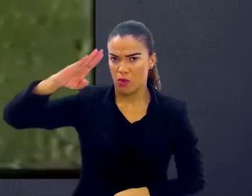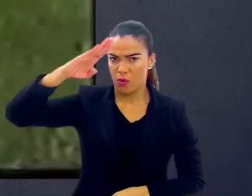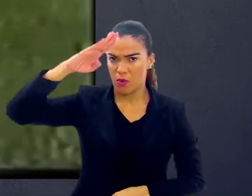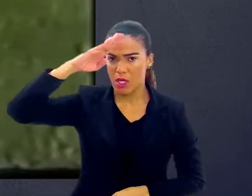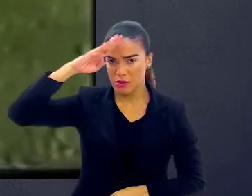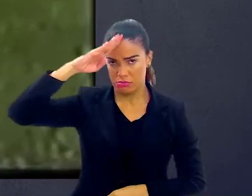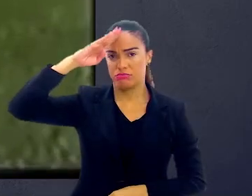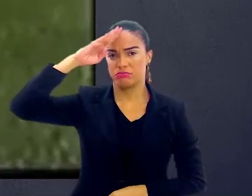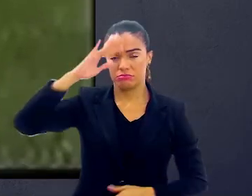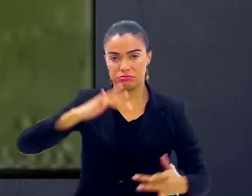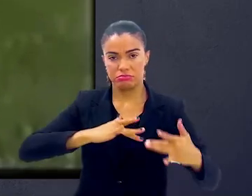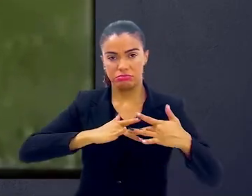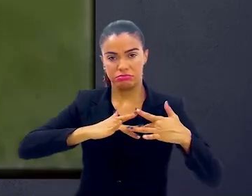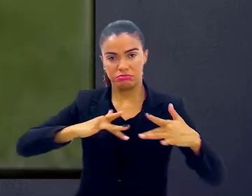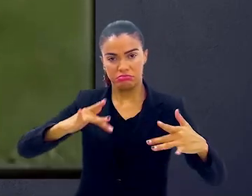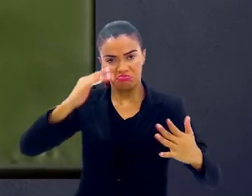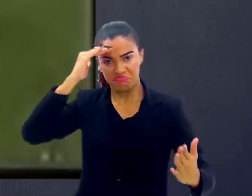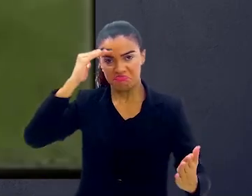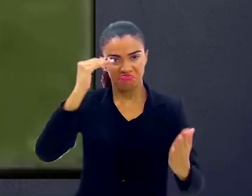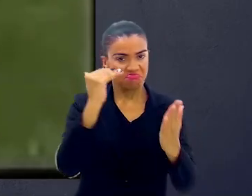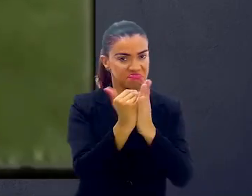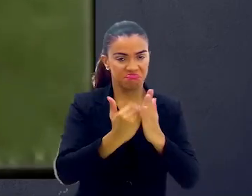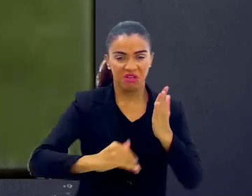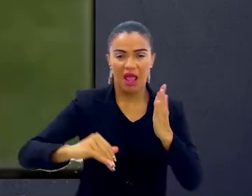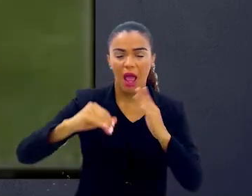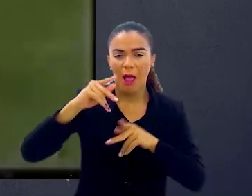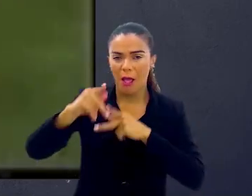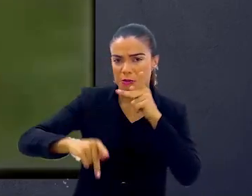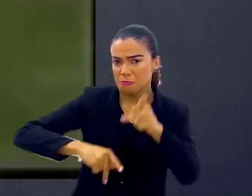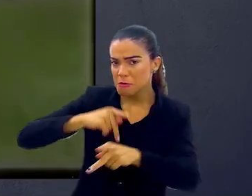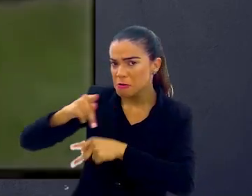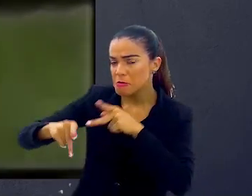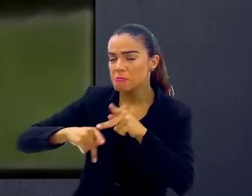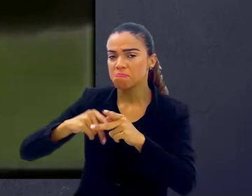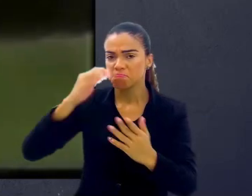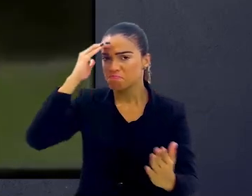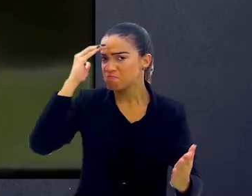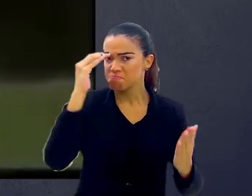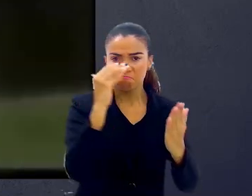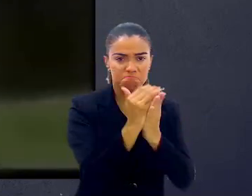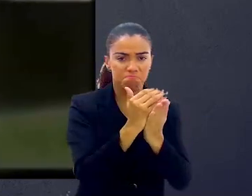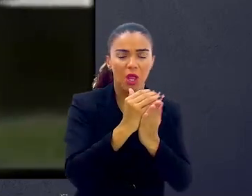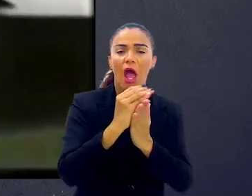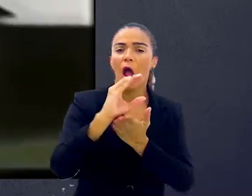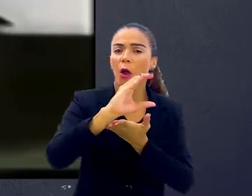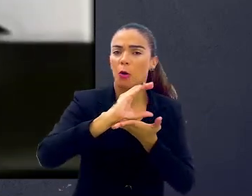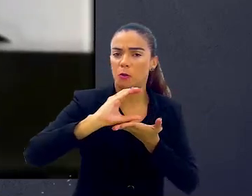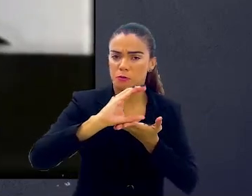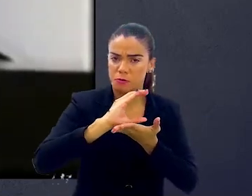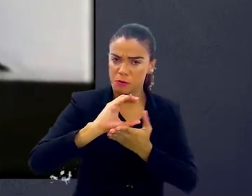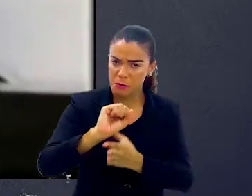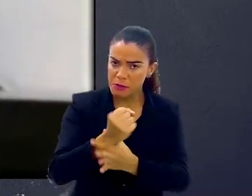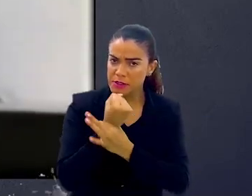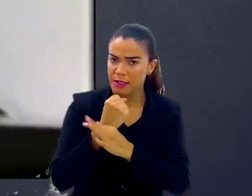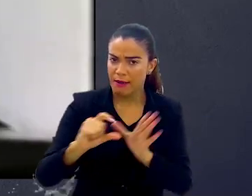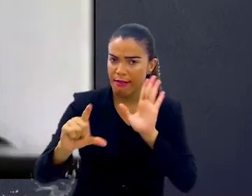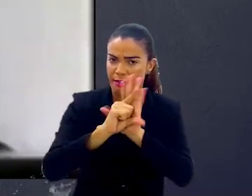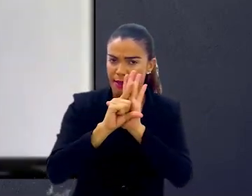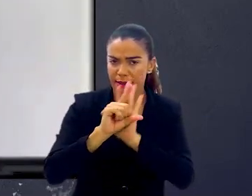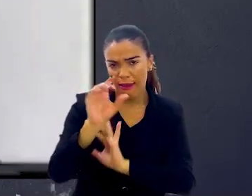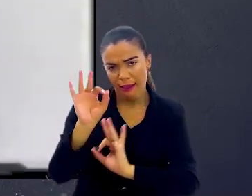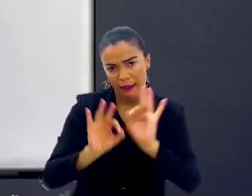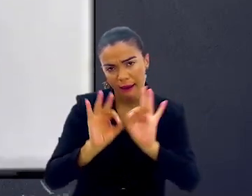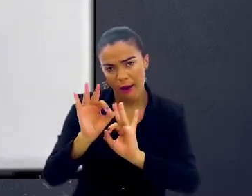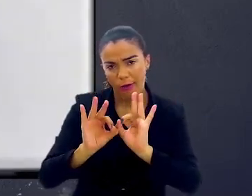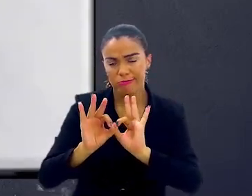O exército, solidário com as legítimas aspirações do povo, cumpriu sua missão constitucional garantindo a lei e a